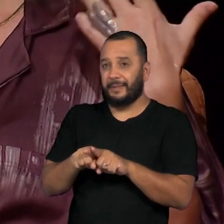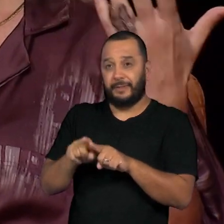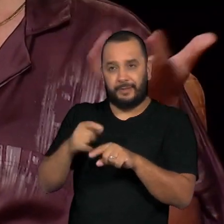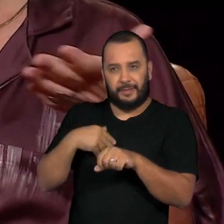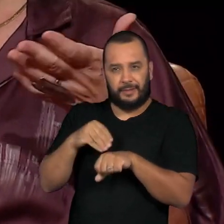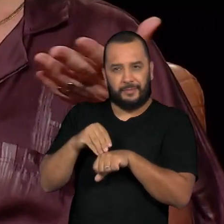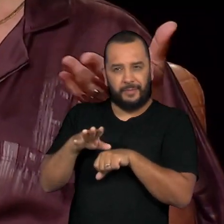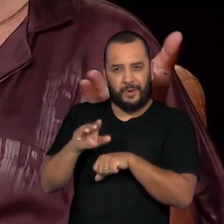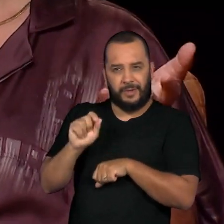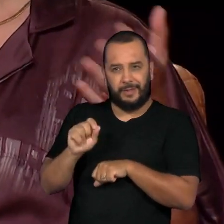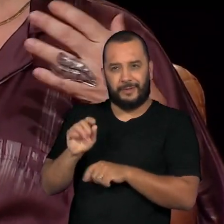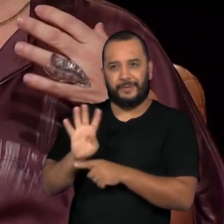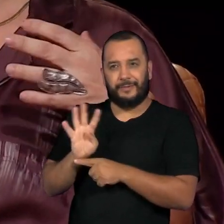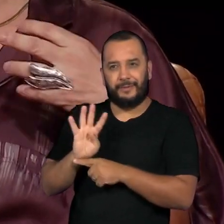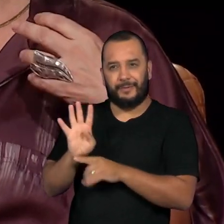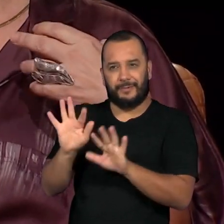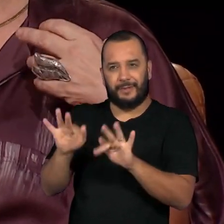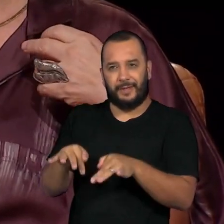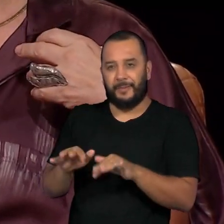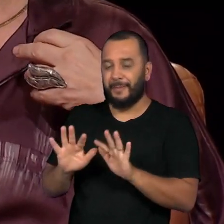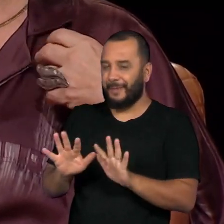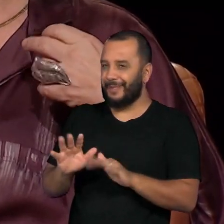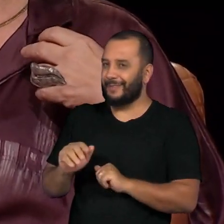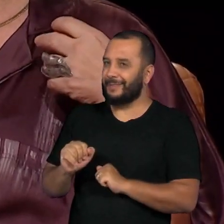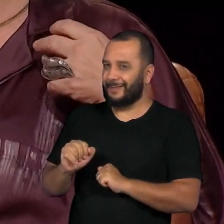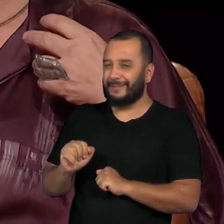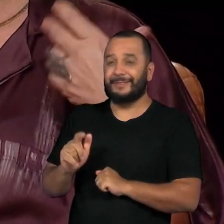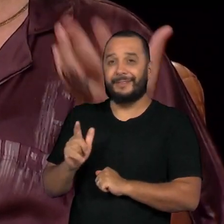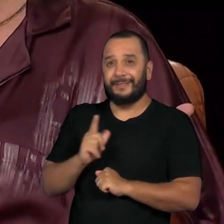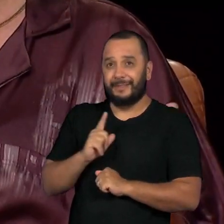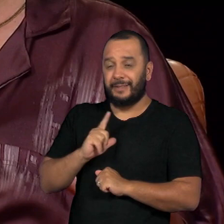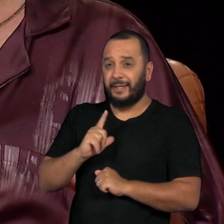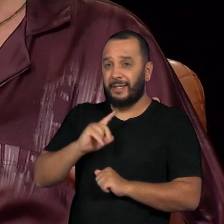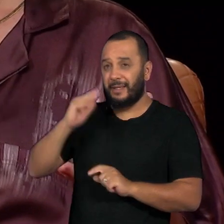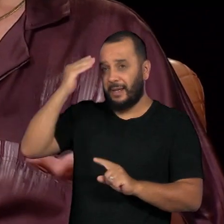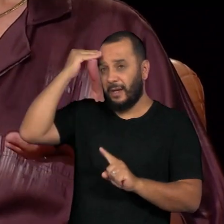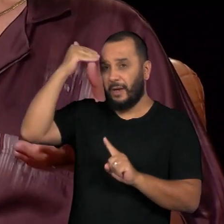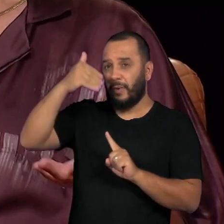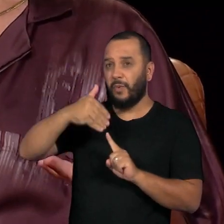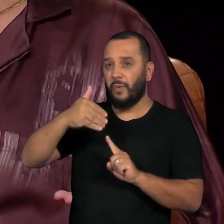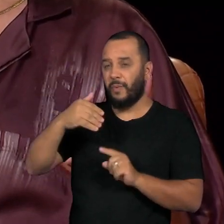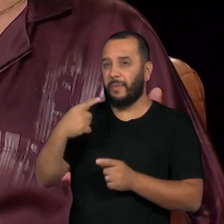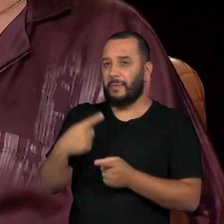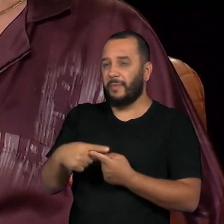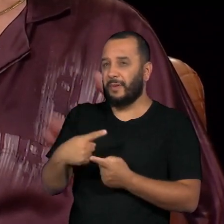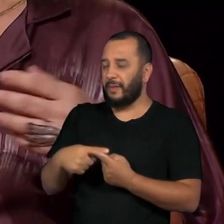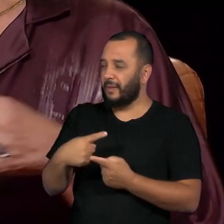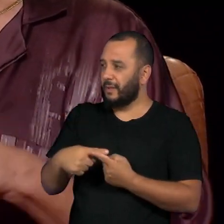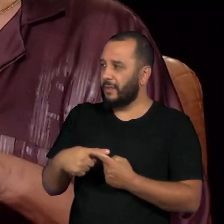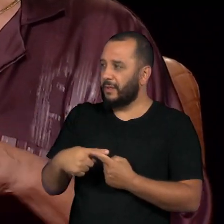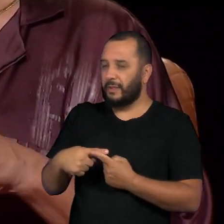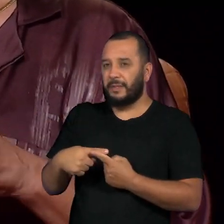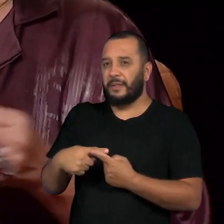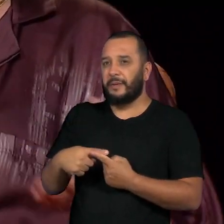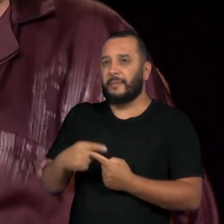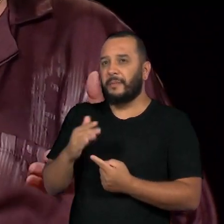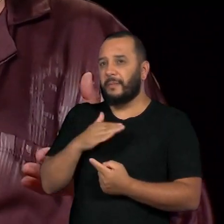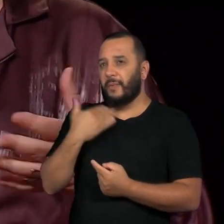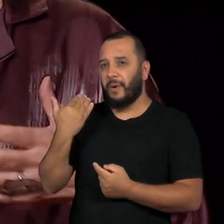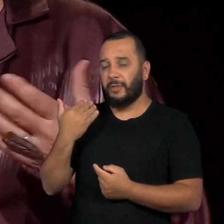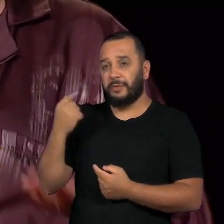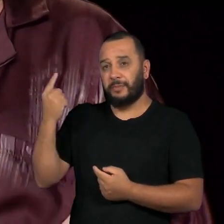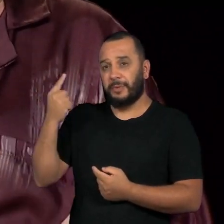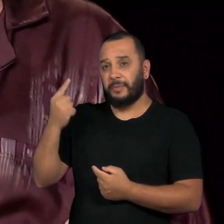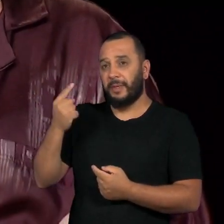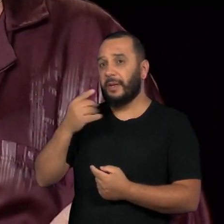spoiler do final do filme, mas tinha ali também uma culpa pela morte, né, do meu primeiro marido